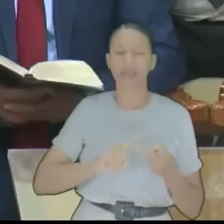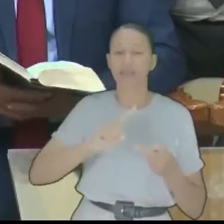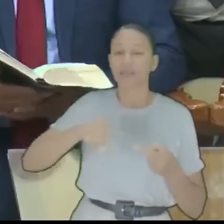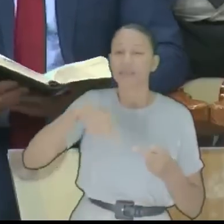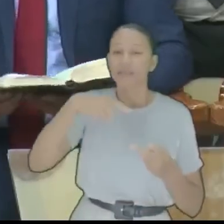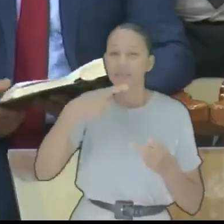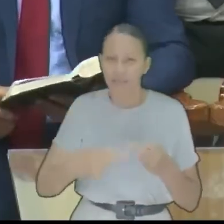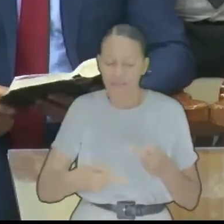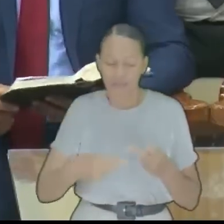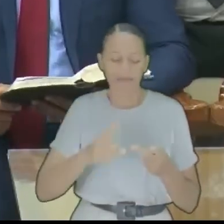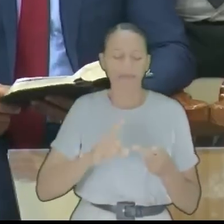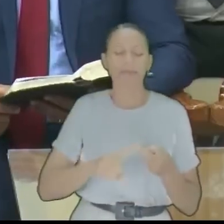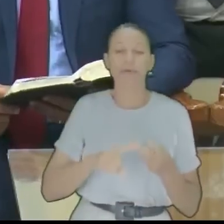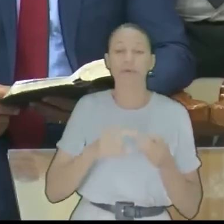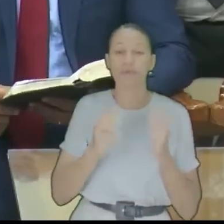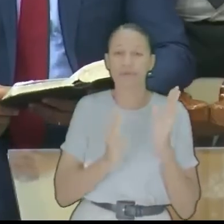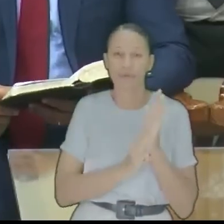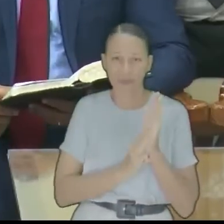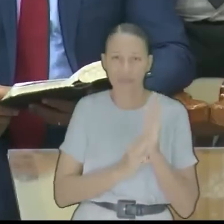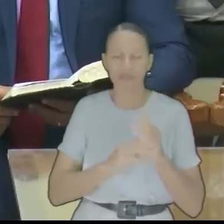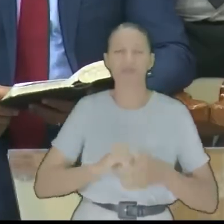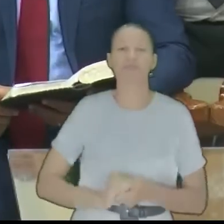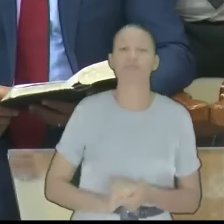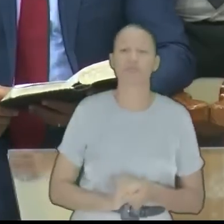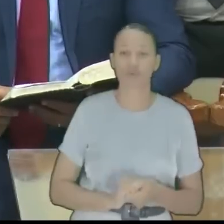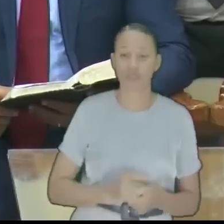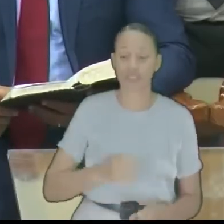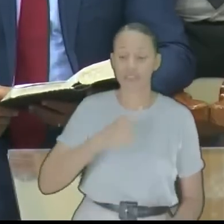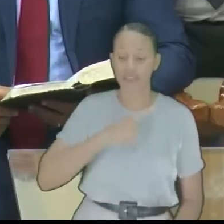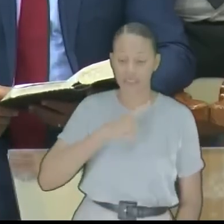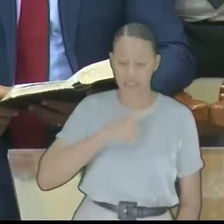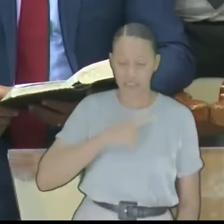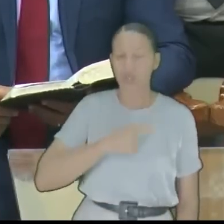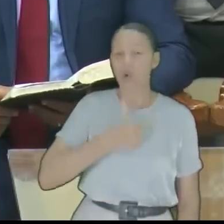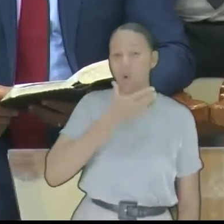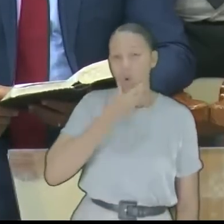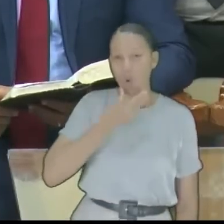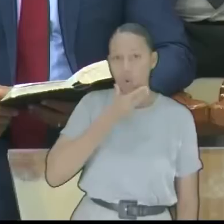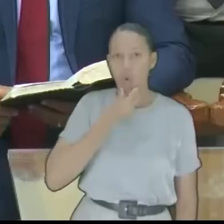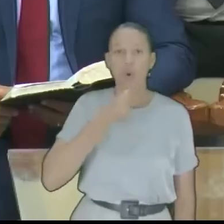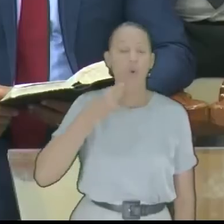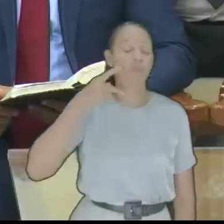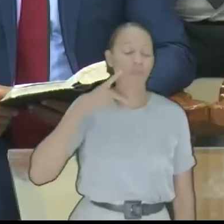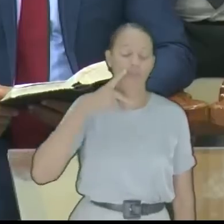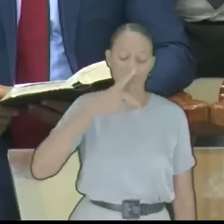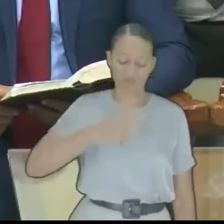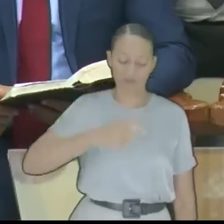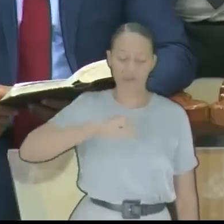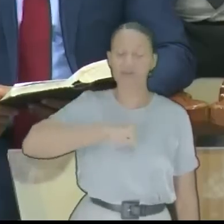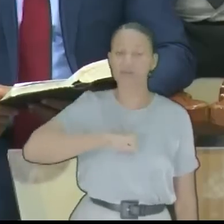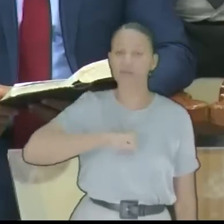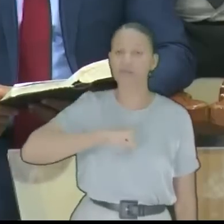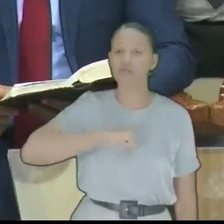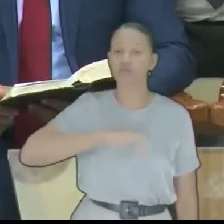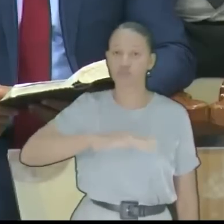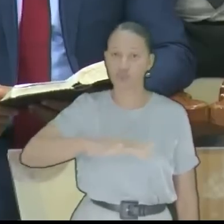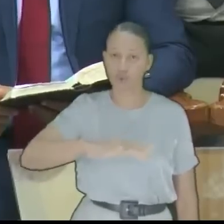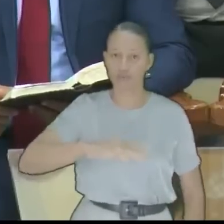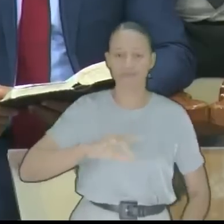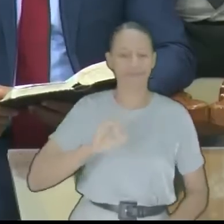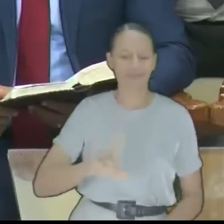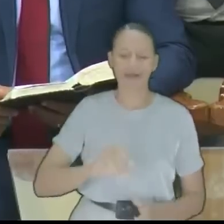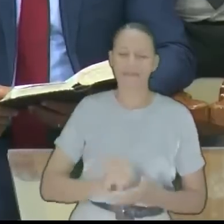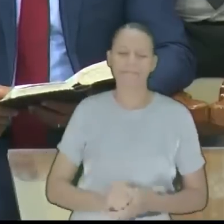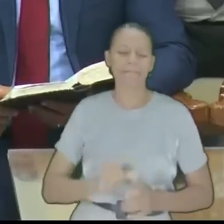Daniel, Oséias. Você vai encontrar o profeta Joel, é um profeta menor, não menor na